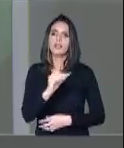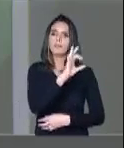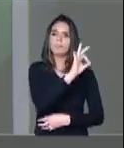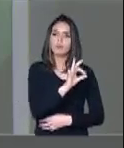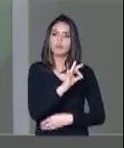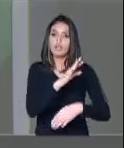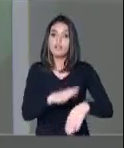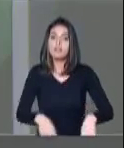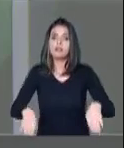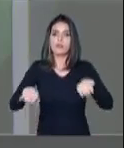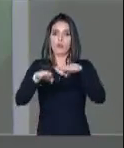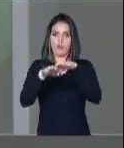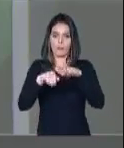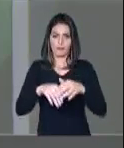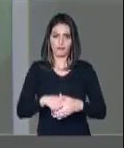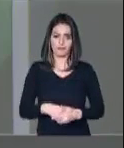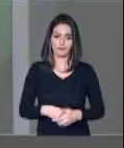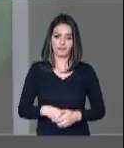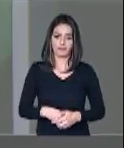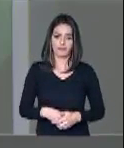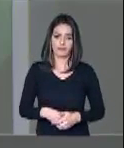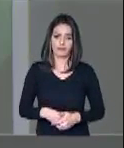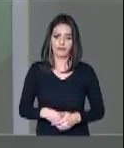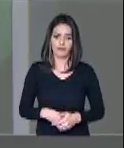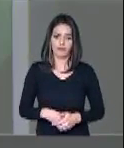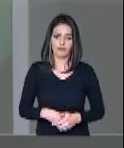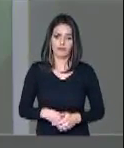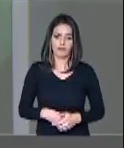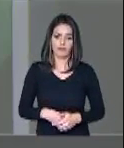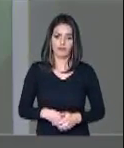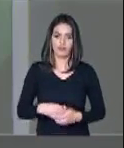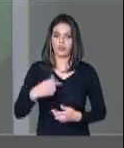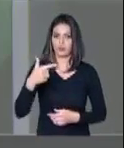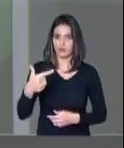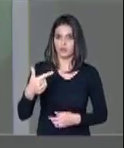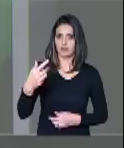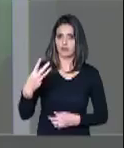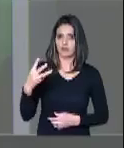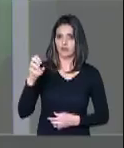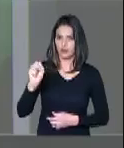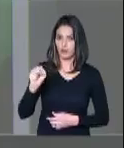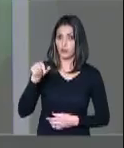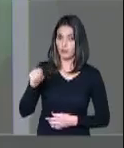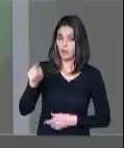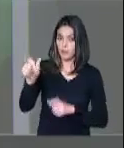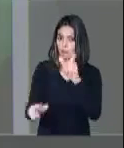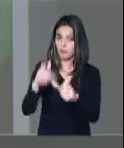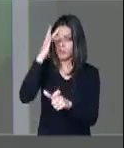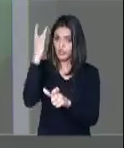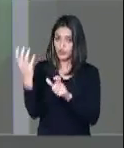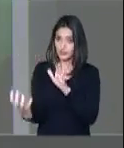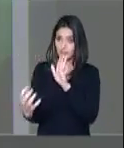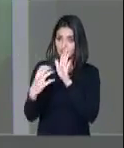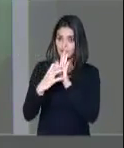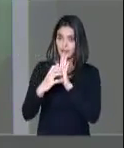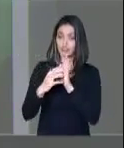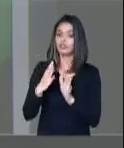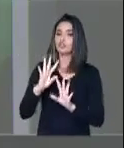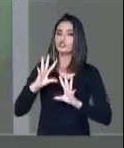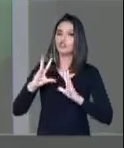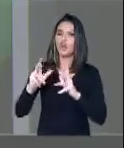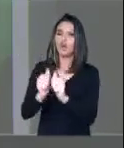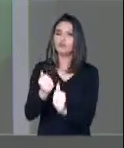e paridade. A gente está falando de dar para 238 mil servidores de todas as